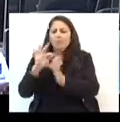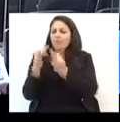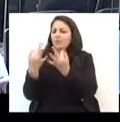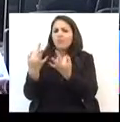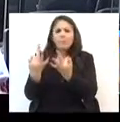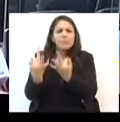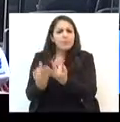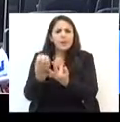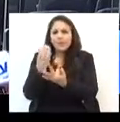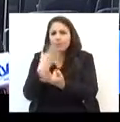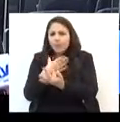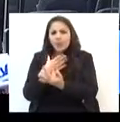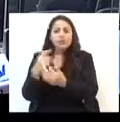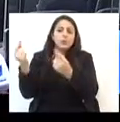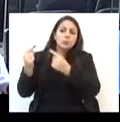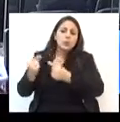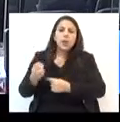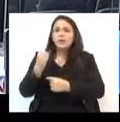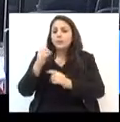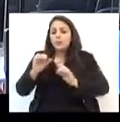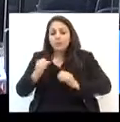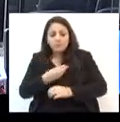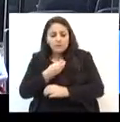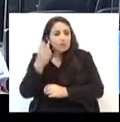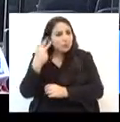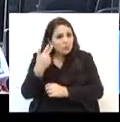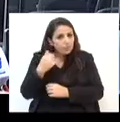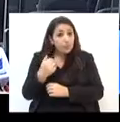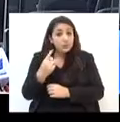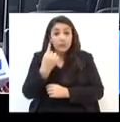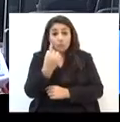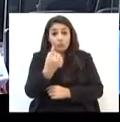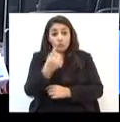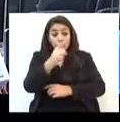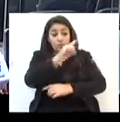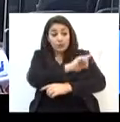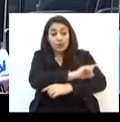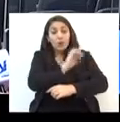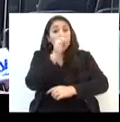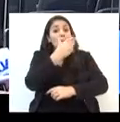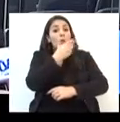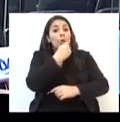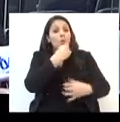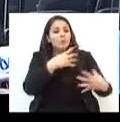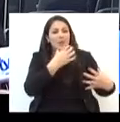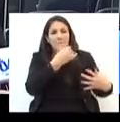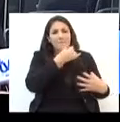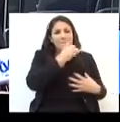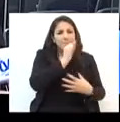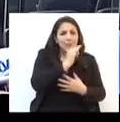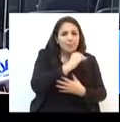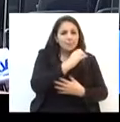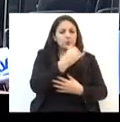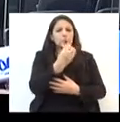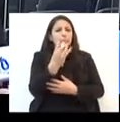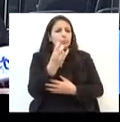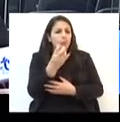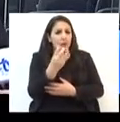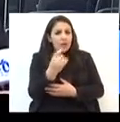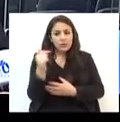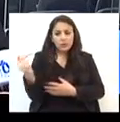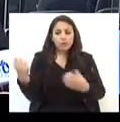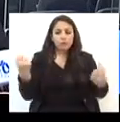que tinha uma família bem estruturada e de repente por um motorista embriagado, drogado,